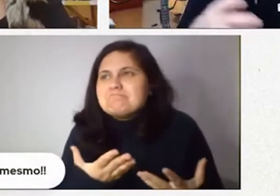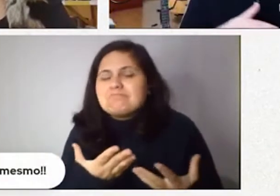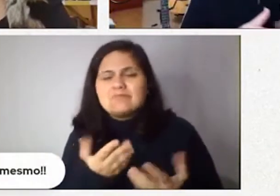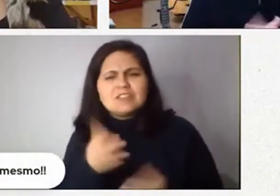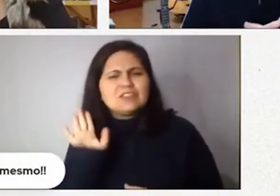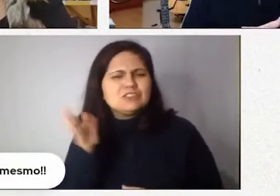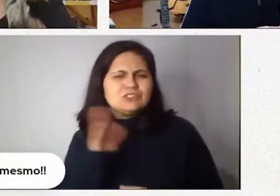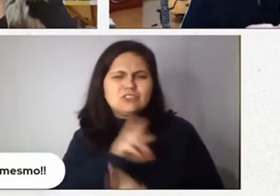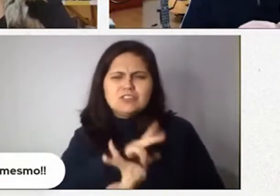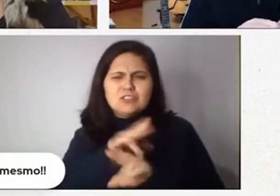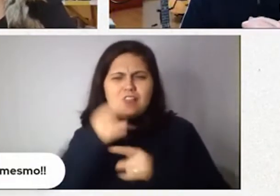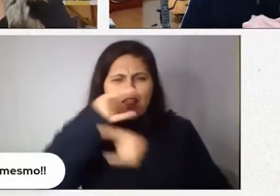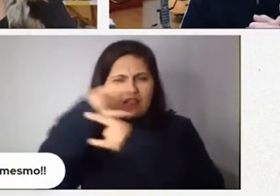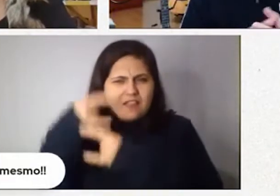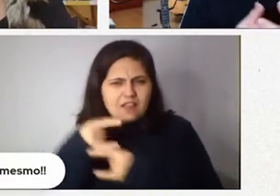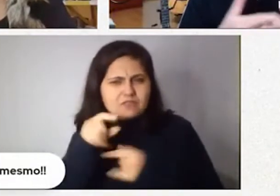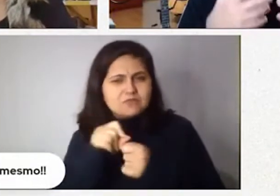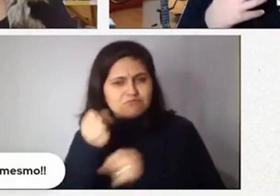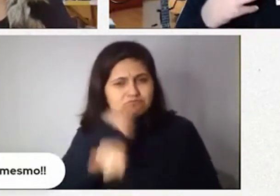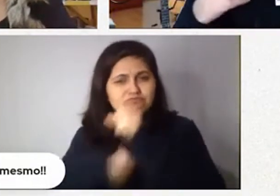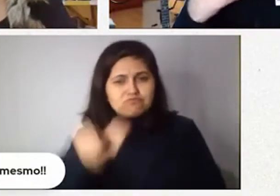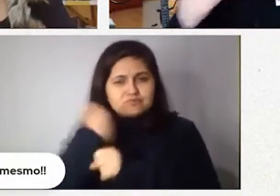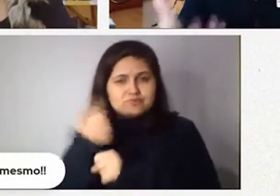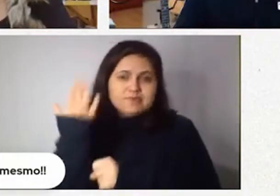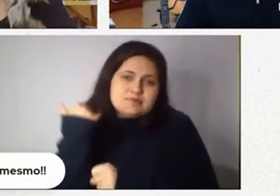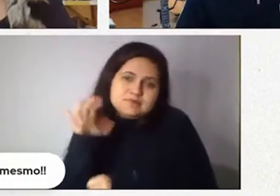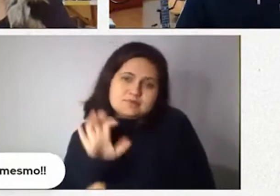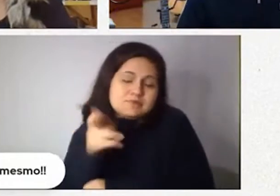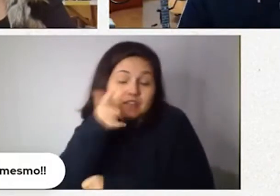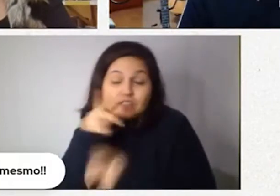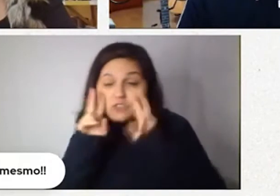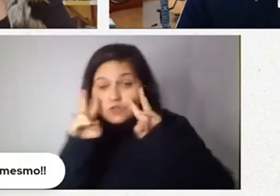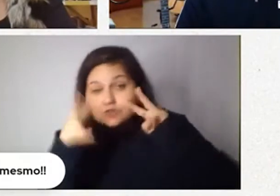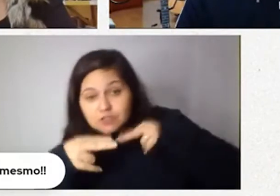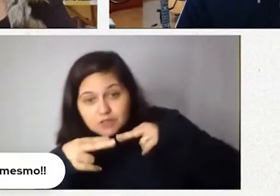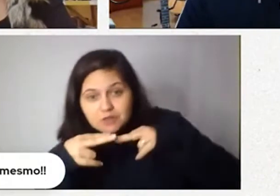chegou a fazer algumas ano passado, não é assim que a gente consegue ver o público.